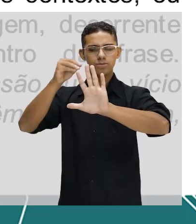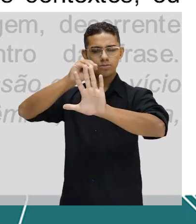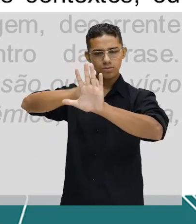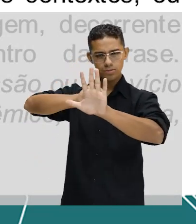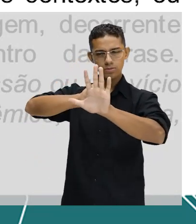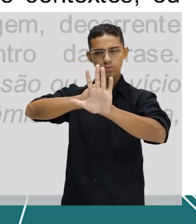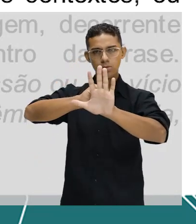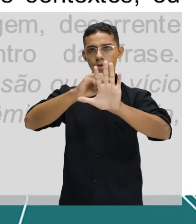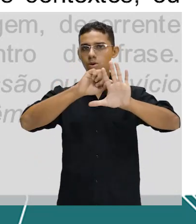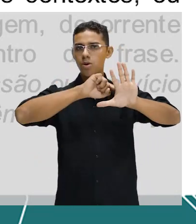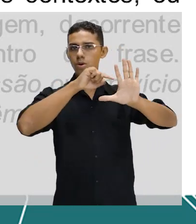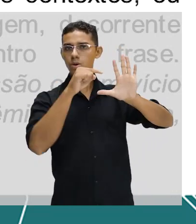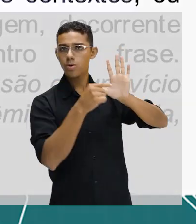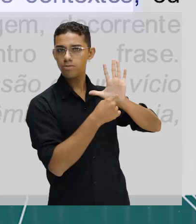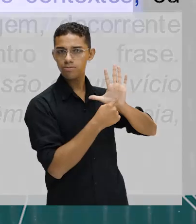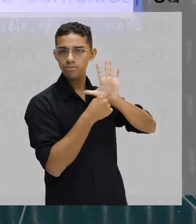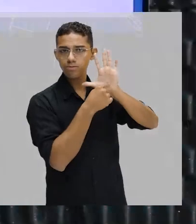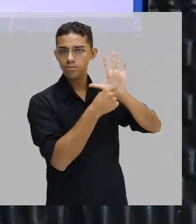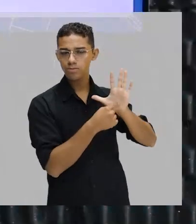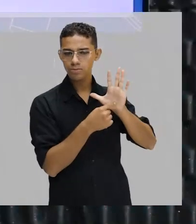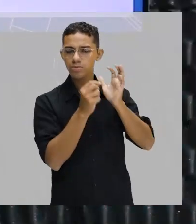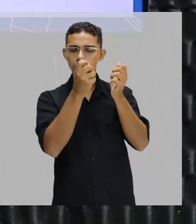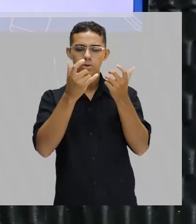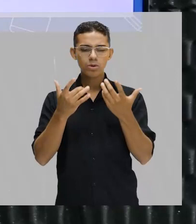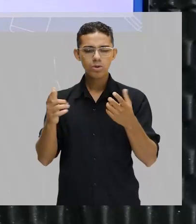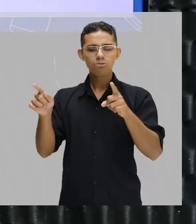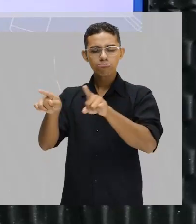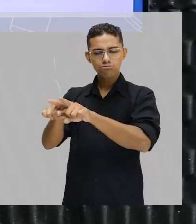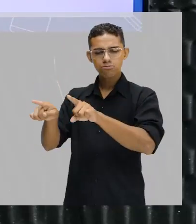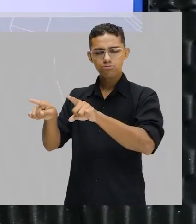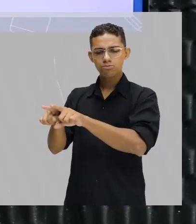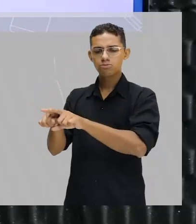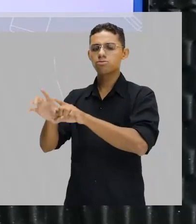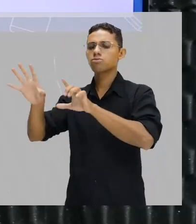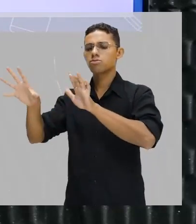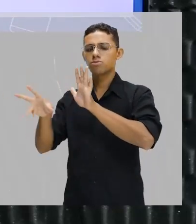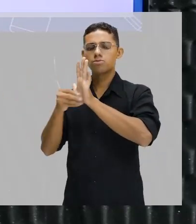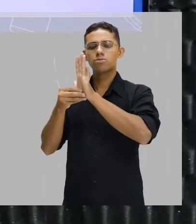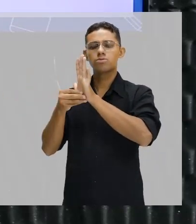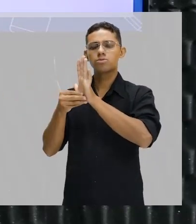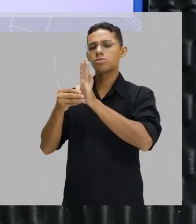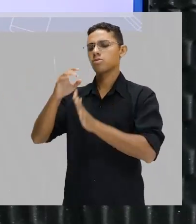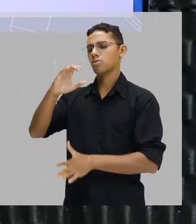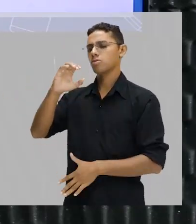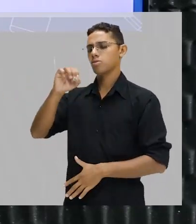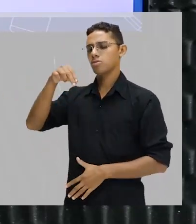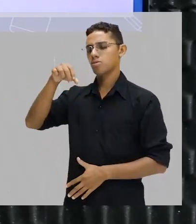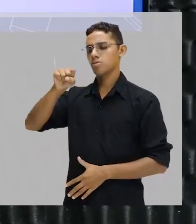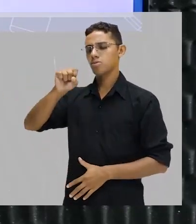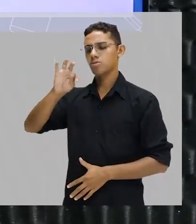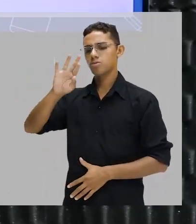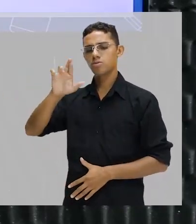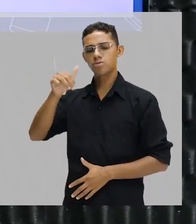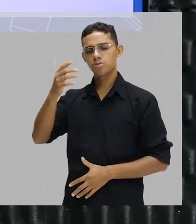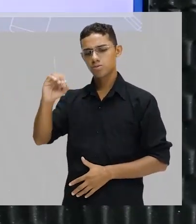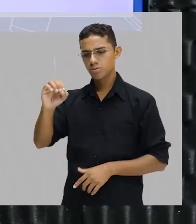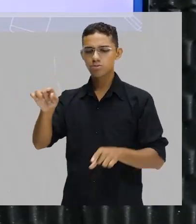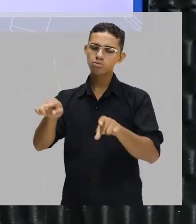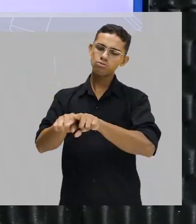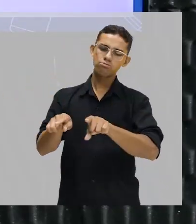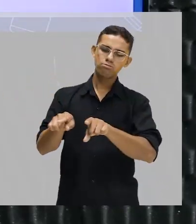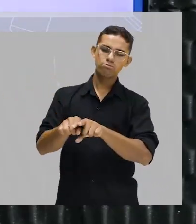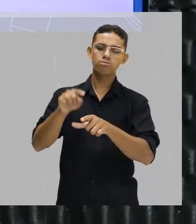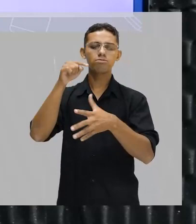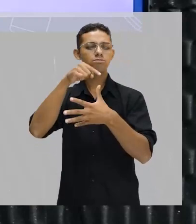de construção. E há recursos que possibilitam o enriquecimento de seu uso em determinados